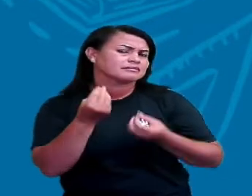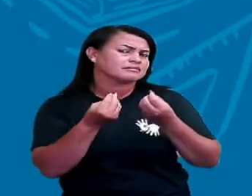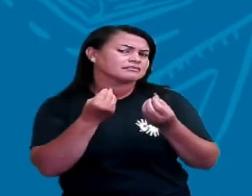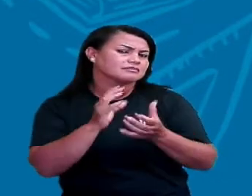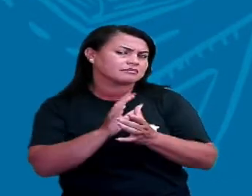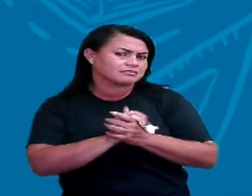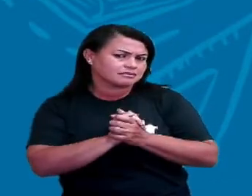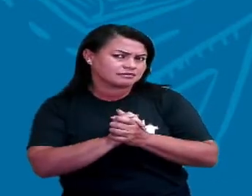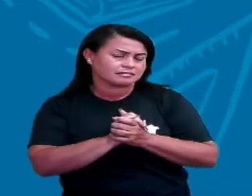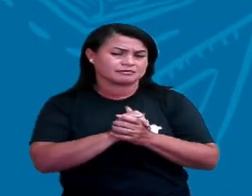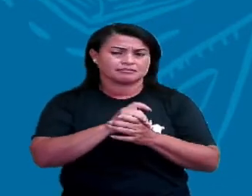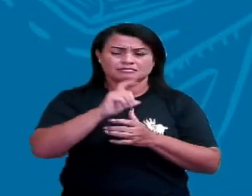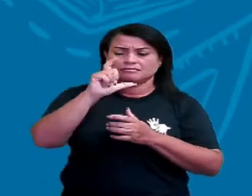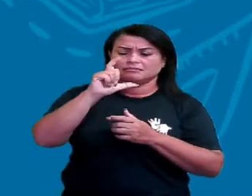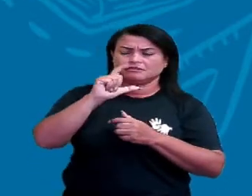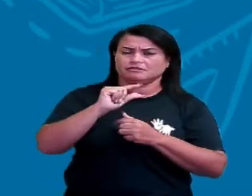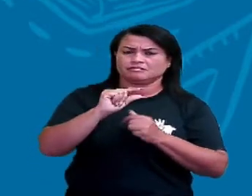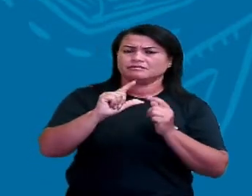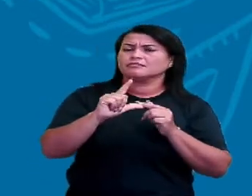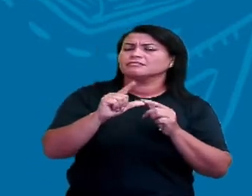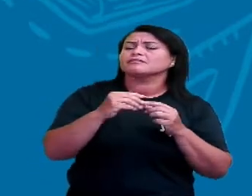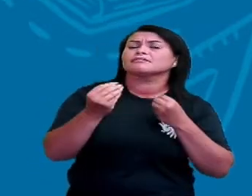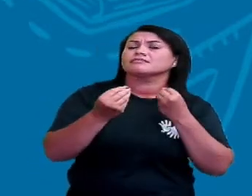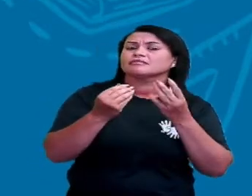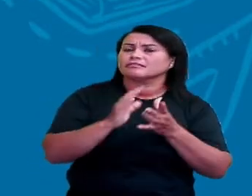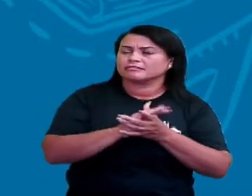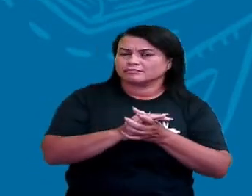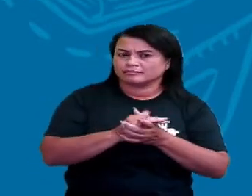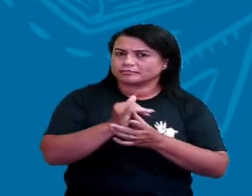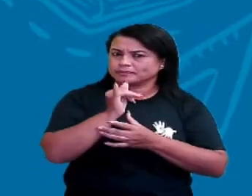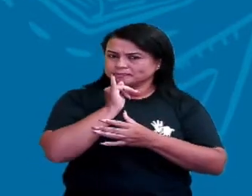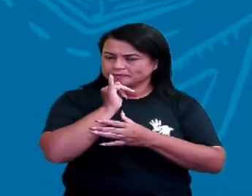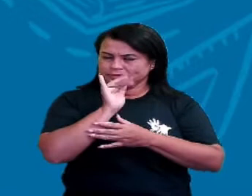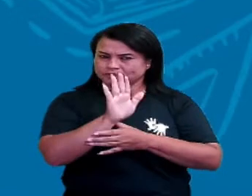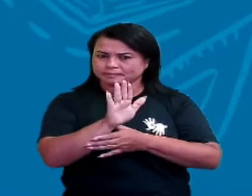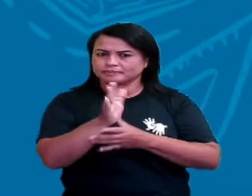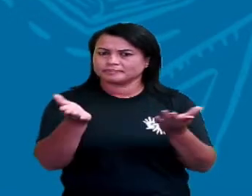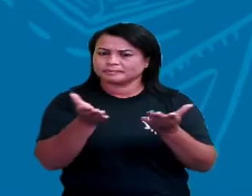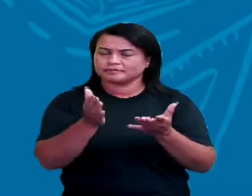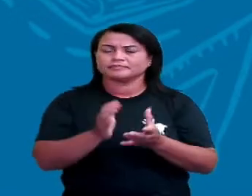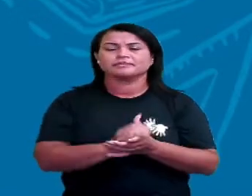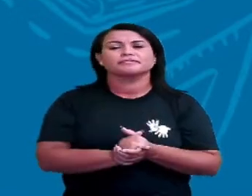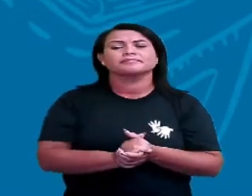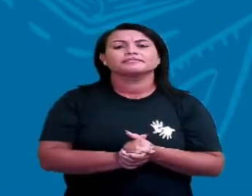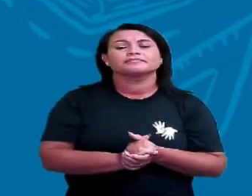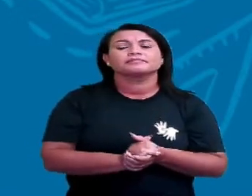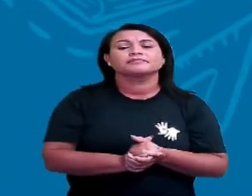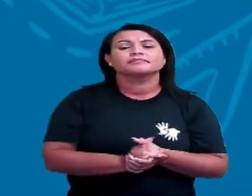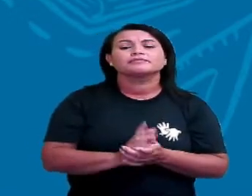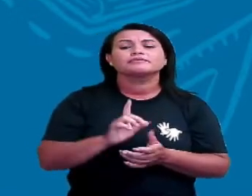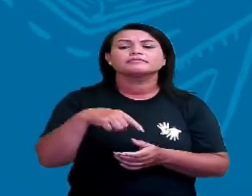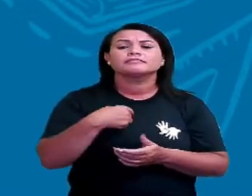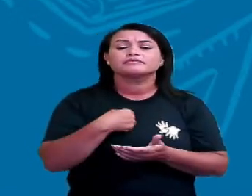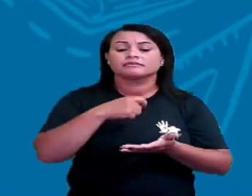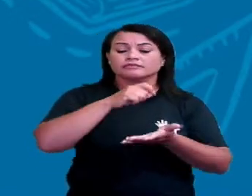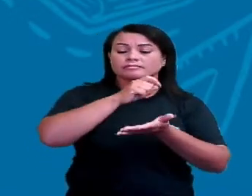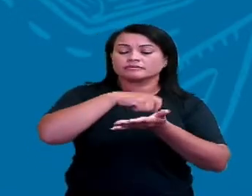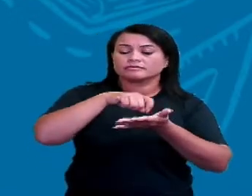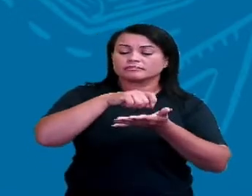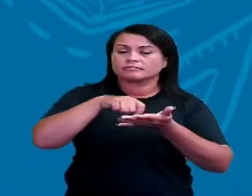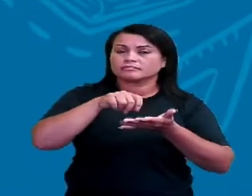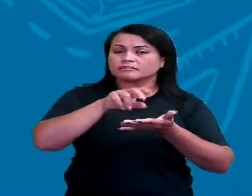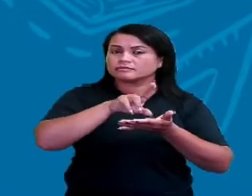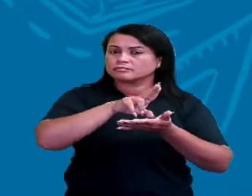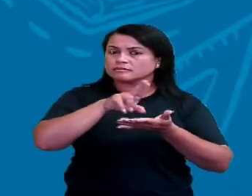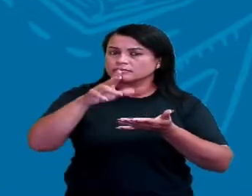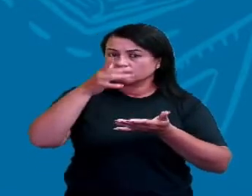dessas letras maiúsculas e minúsculas, professora? Vou dar um exemplo para vocês agora. Quando a gente vai escrever o nome